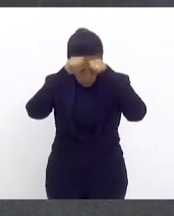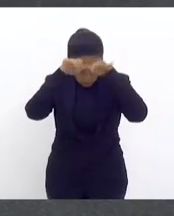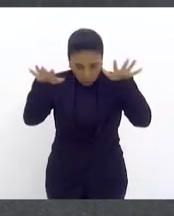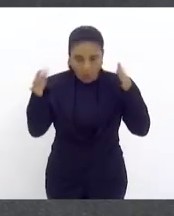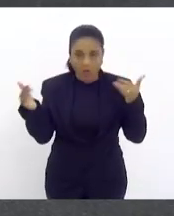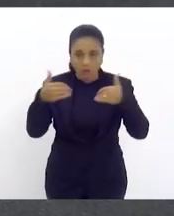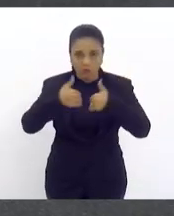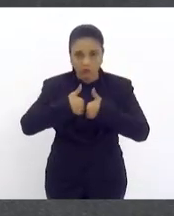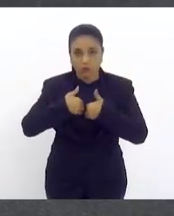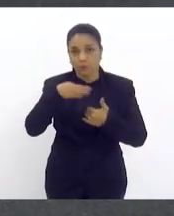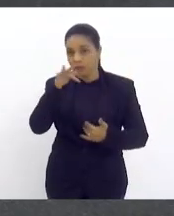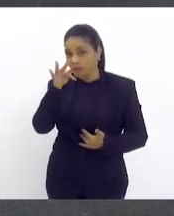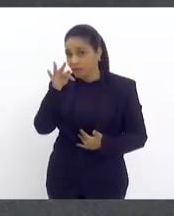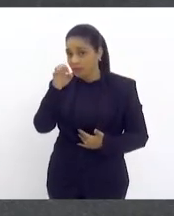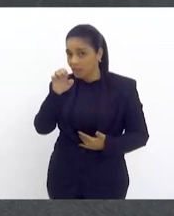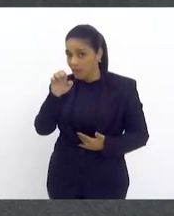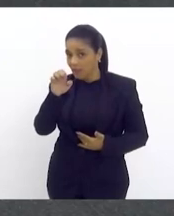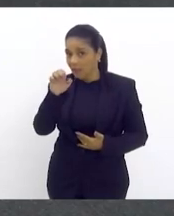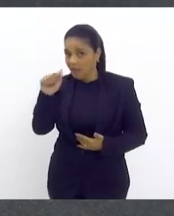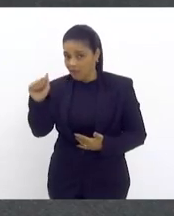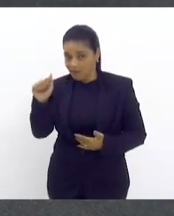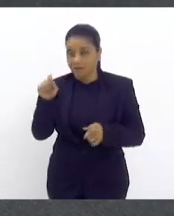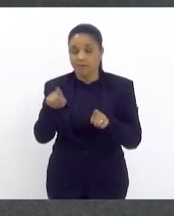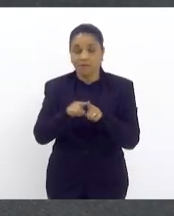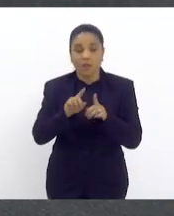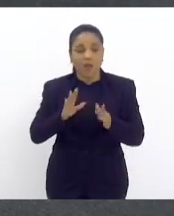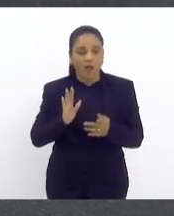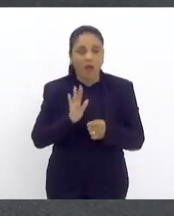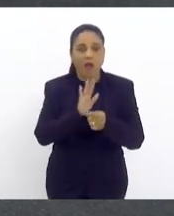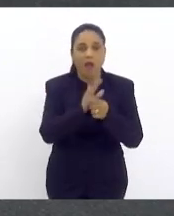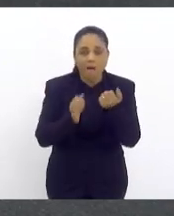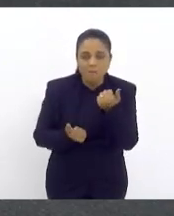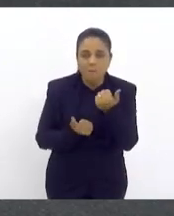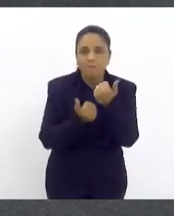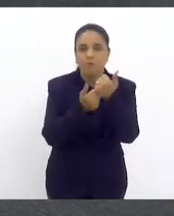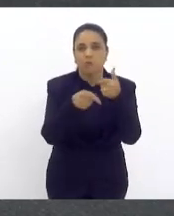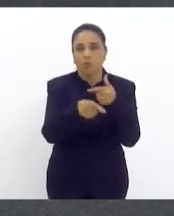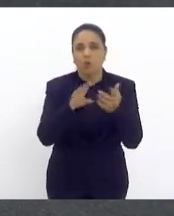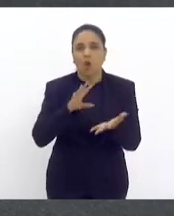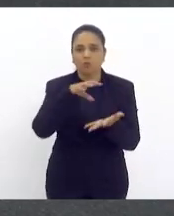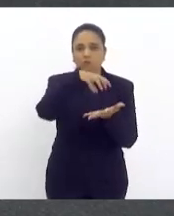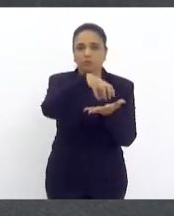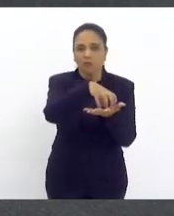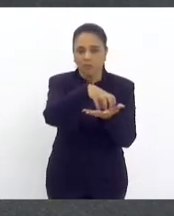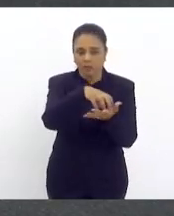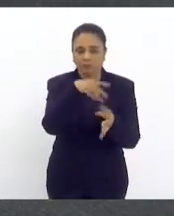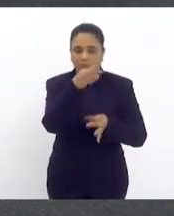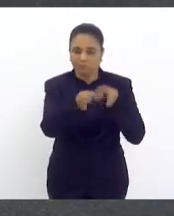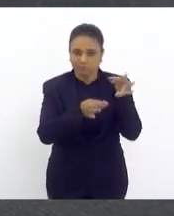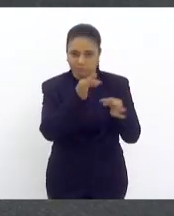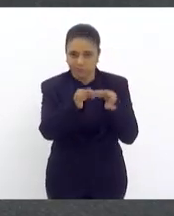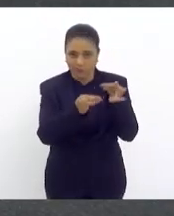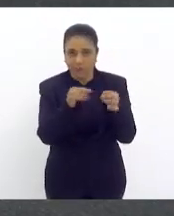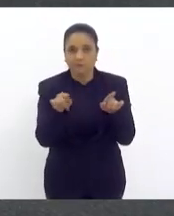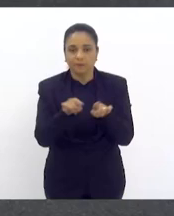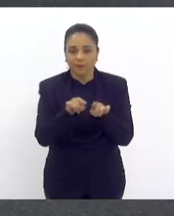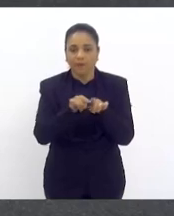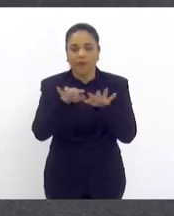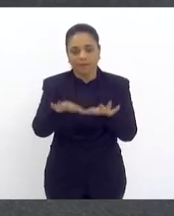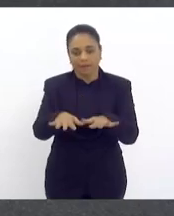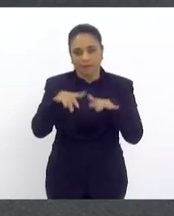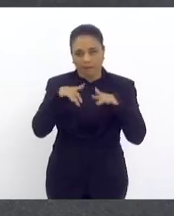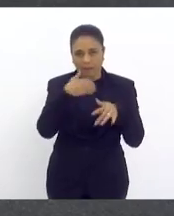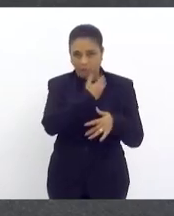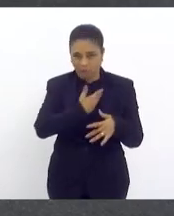apoio ao centros de reabilitação mas segundo apolgado na queda audiência pública